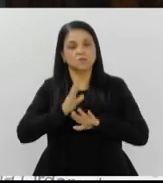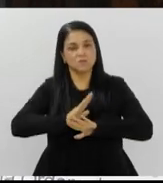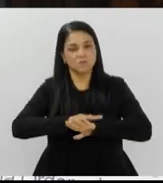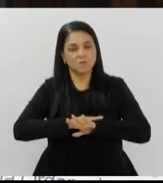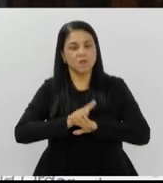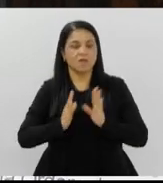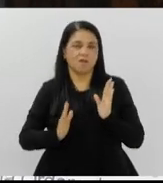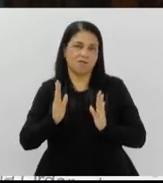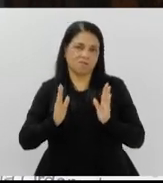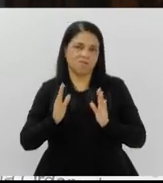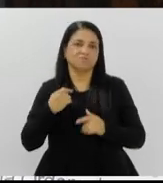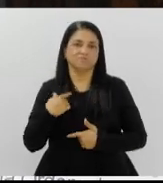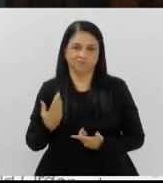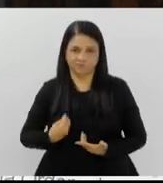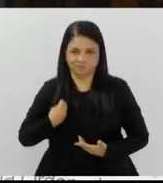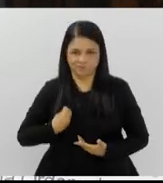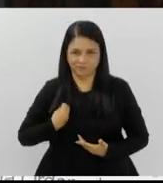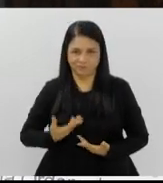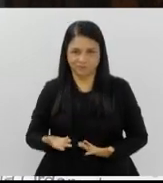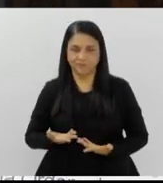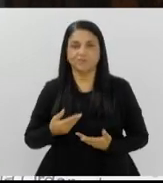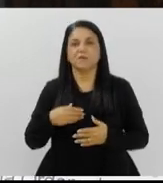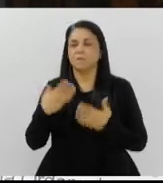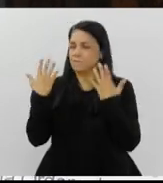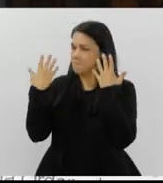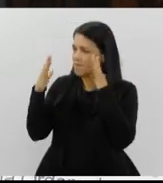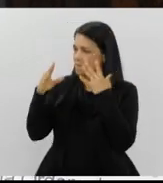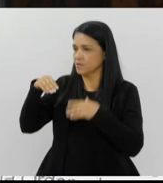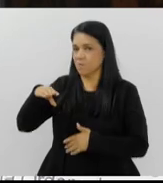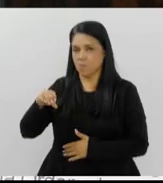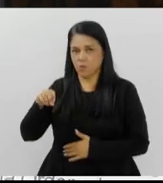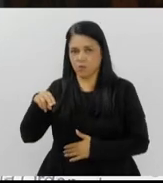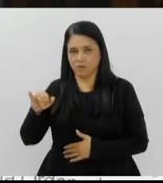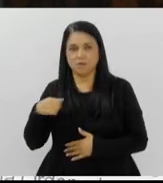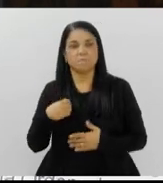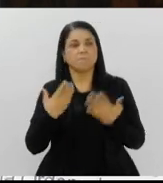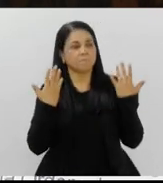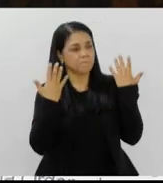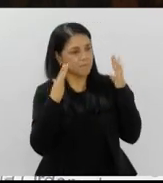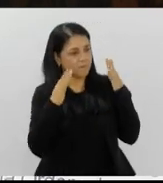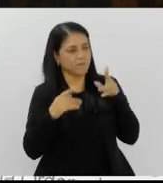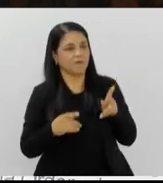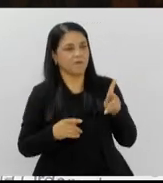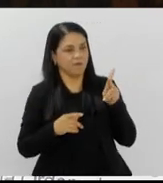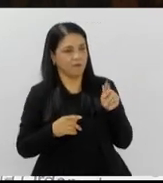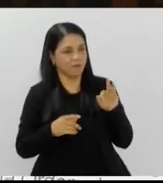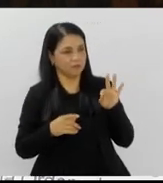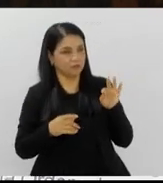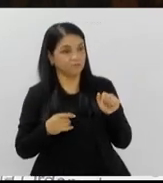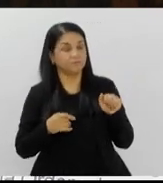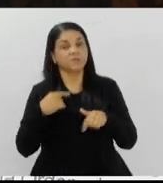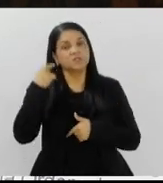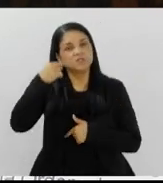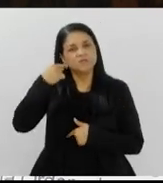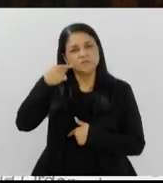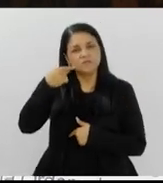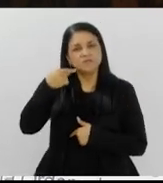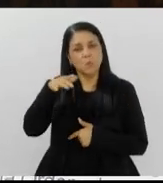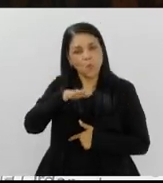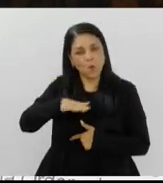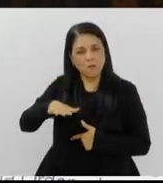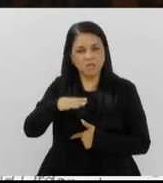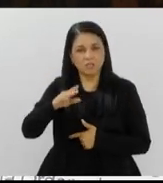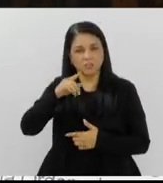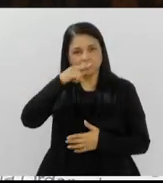vivendo. Mônica, parabéns. Kátia, parabéns. Eu sempre digo que na advocacia nós vivemos ainda um ambiente